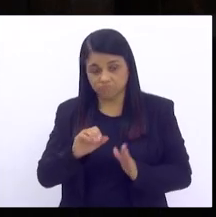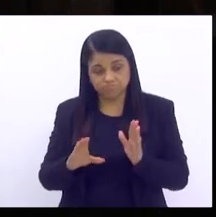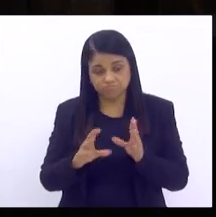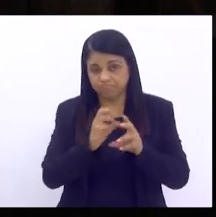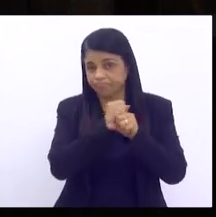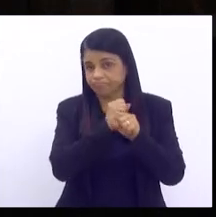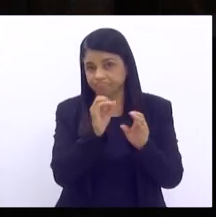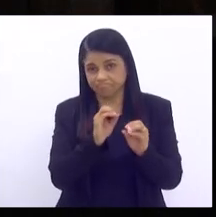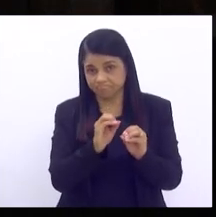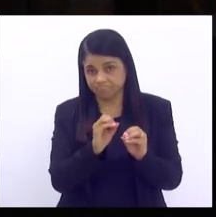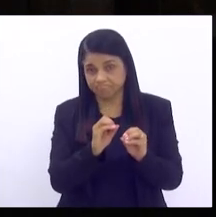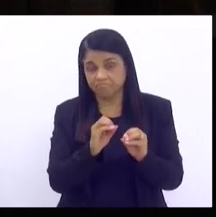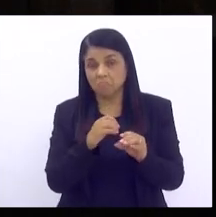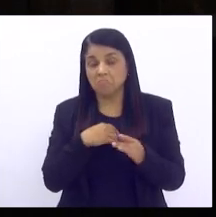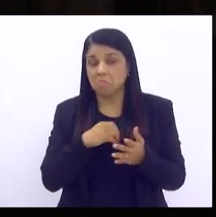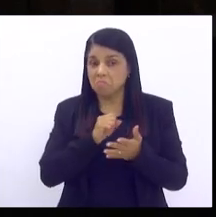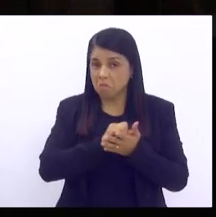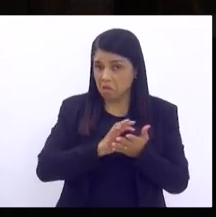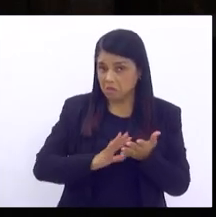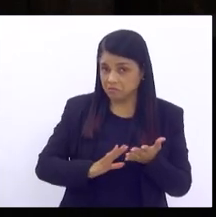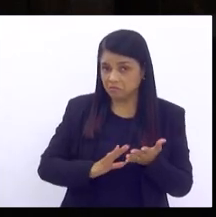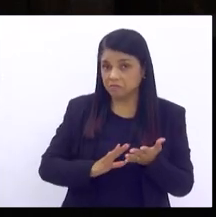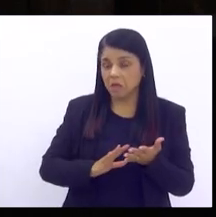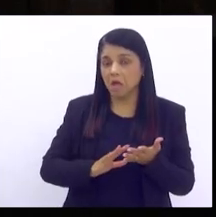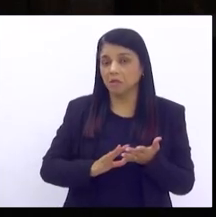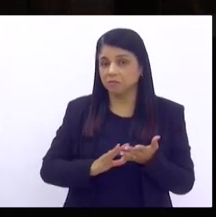que acho até uma atividade